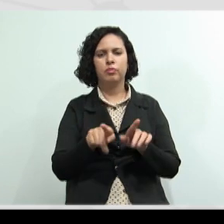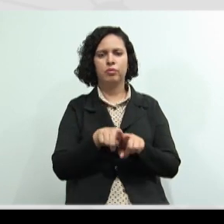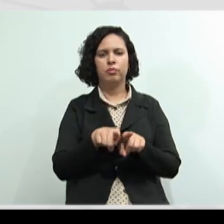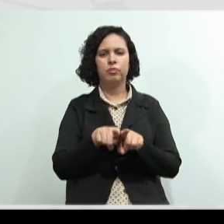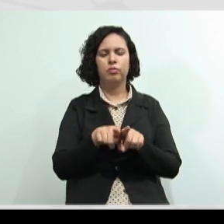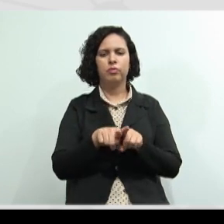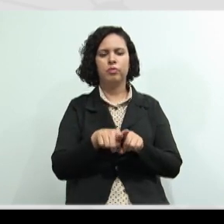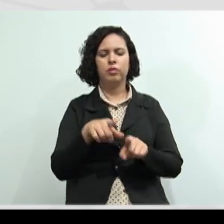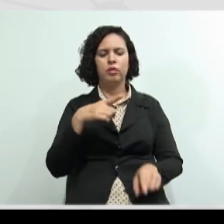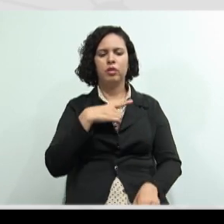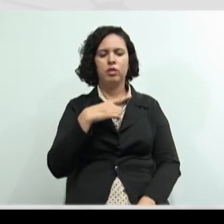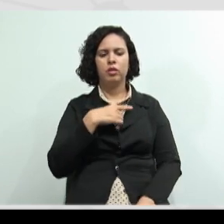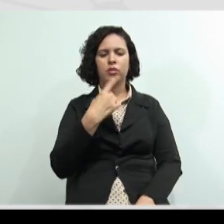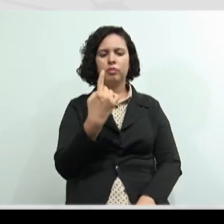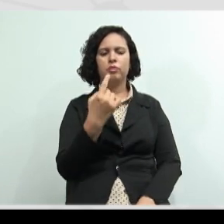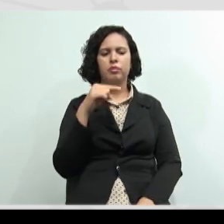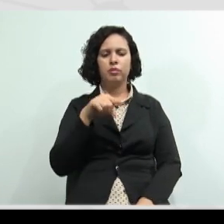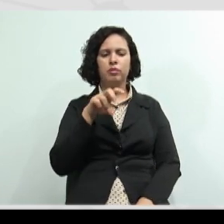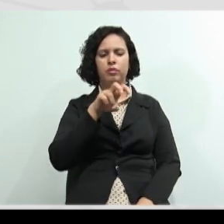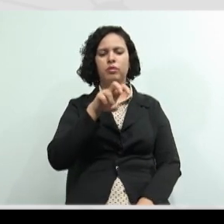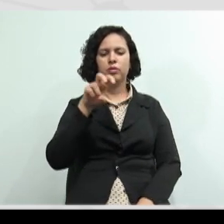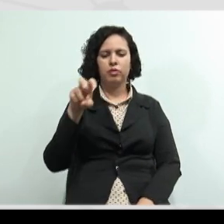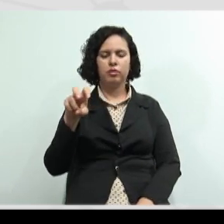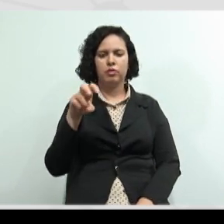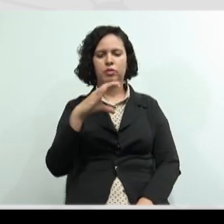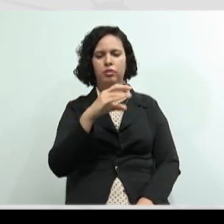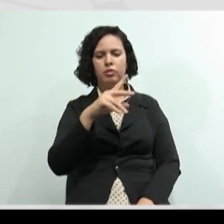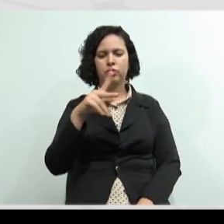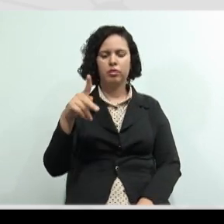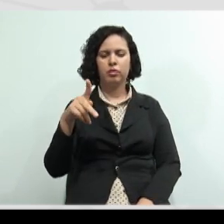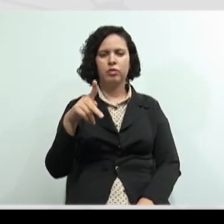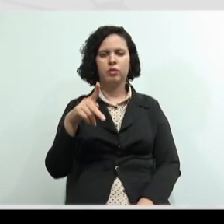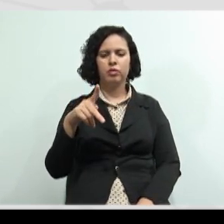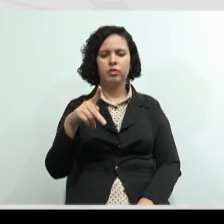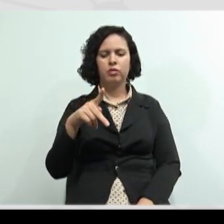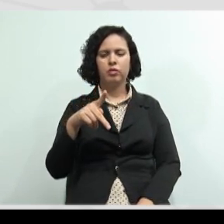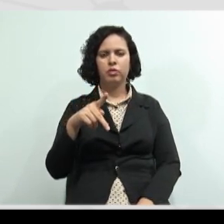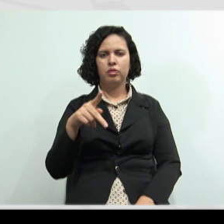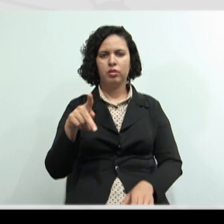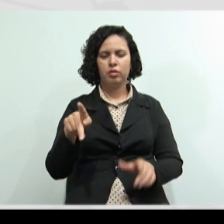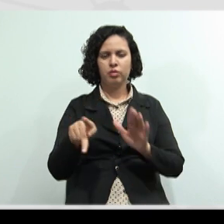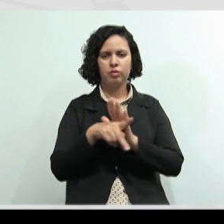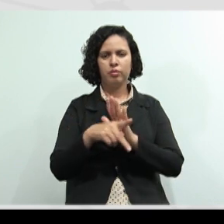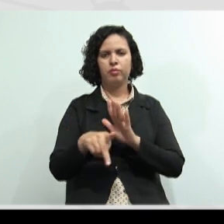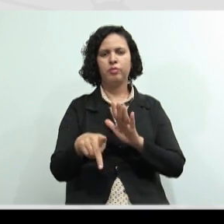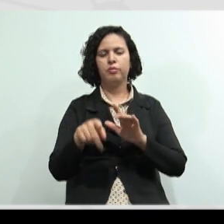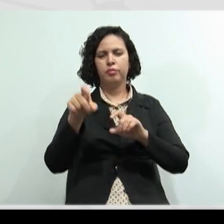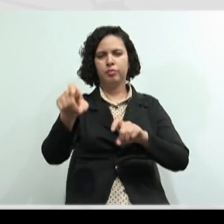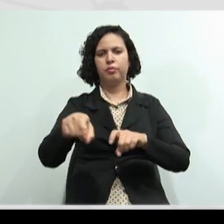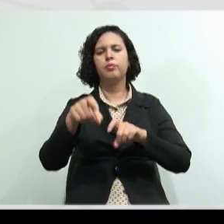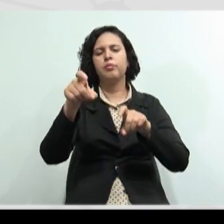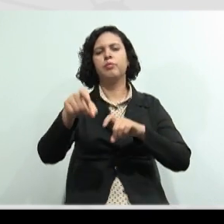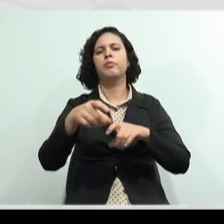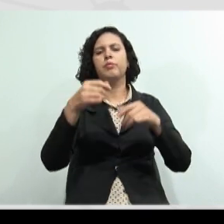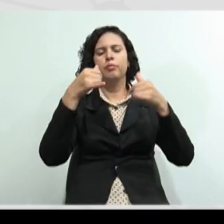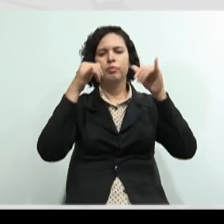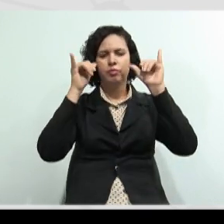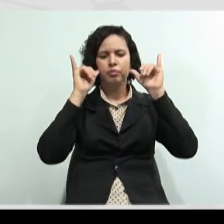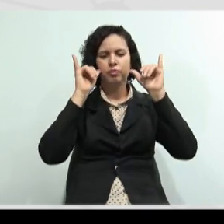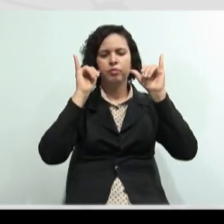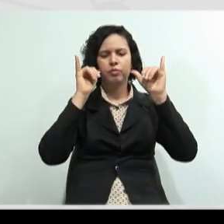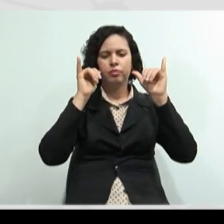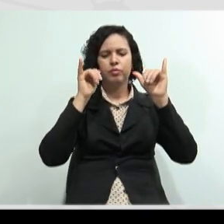São 1.555 cooperativas agropecuárias no país, com mais de 1 milhão de cooperados e 188